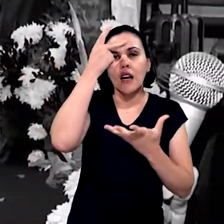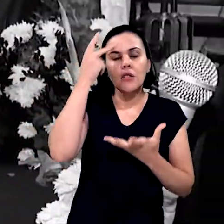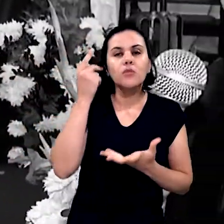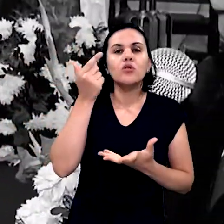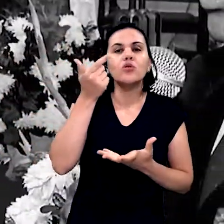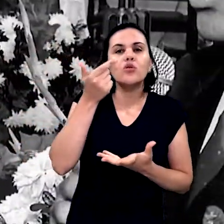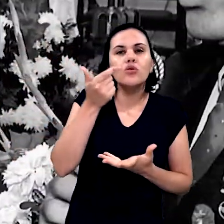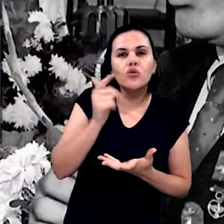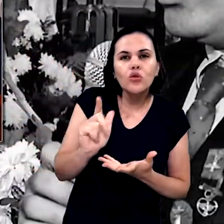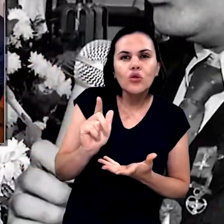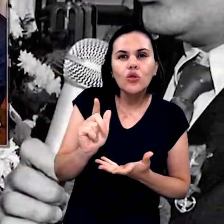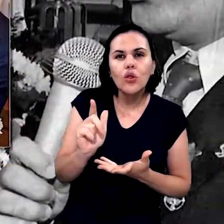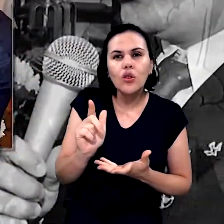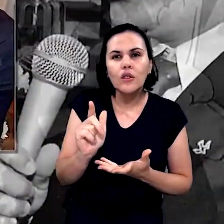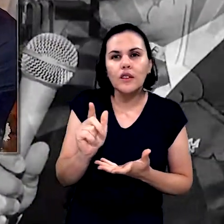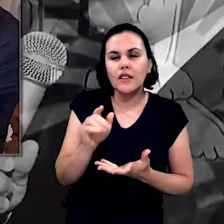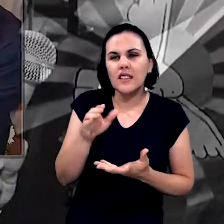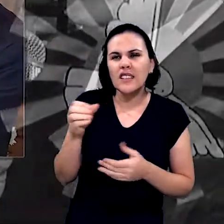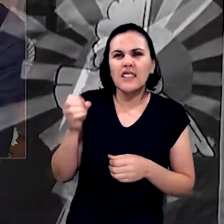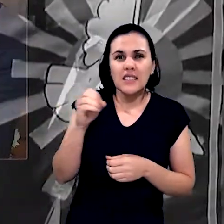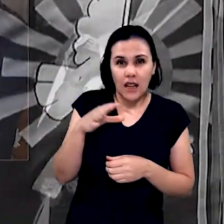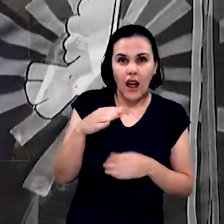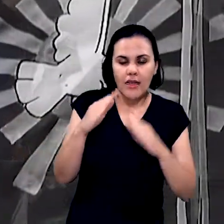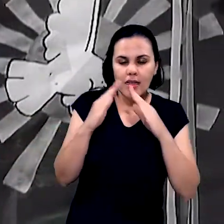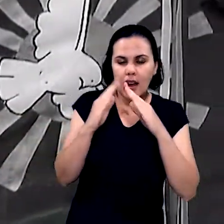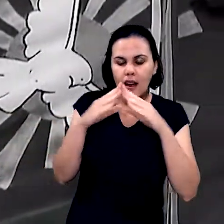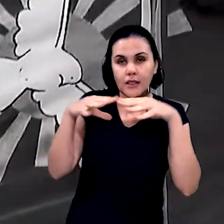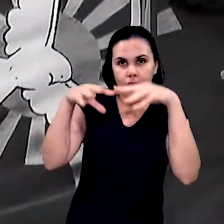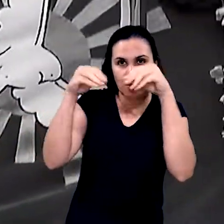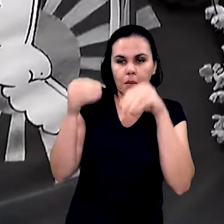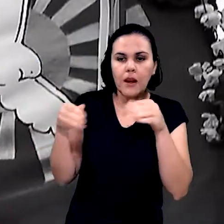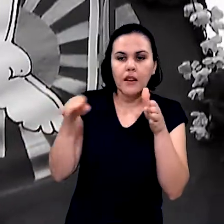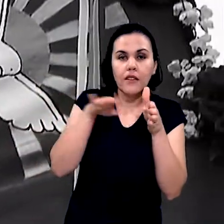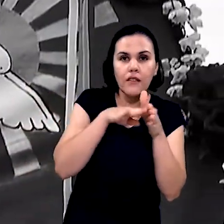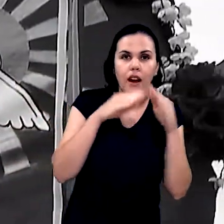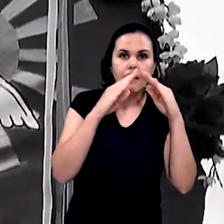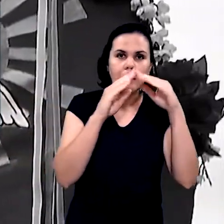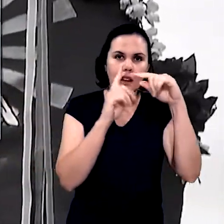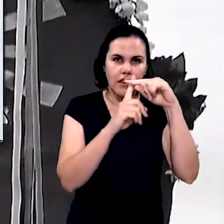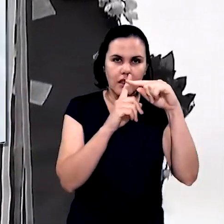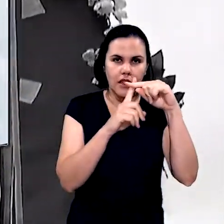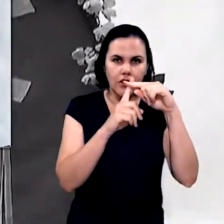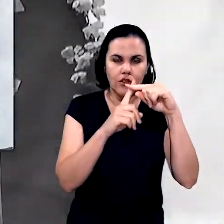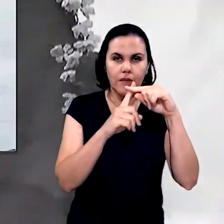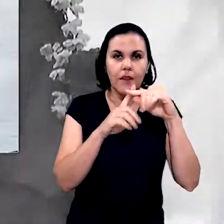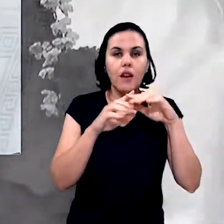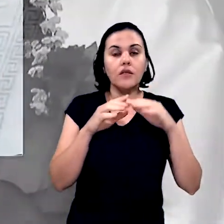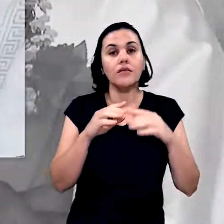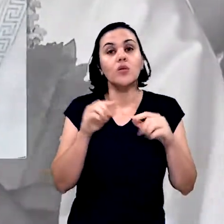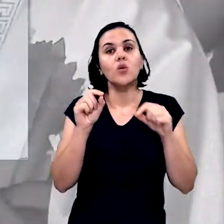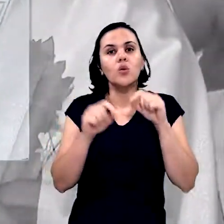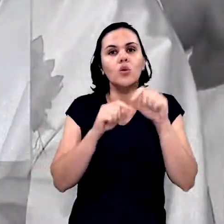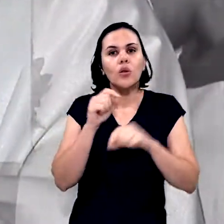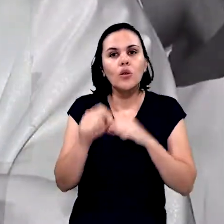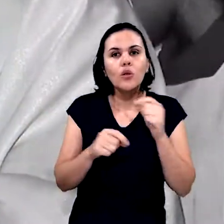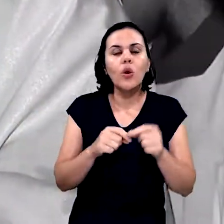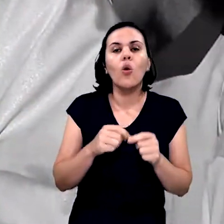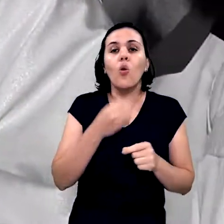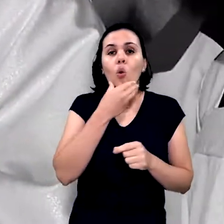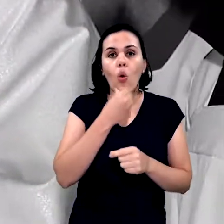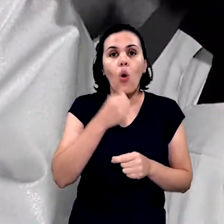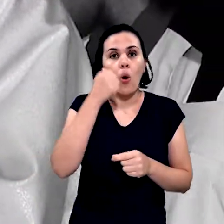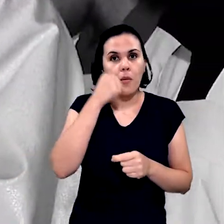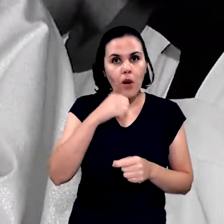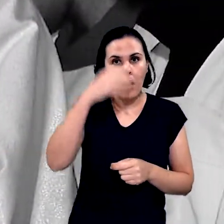as pessoas novamente saem lá do... sempre saindo da Casa do Império, indo até a Igreja Matriz. Ou seja, aí estão o